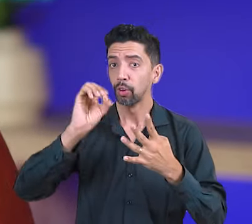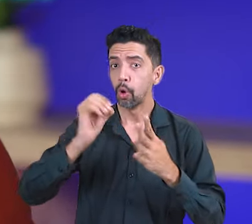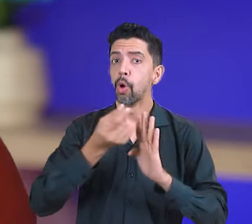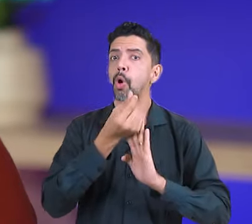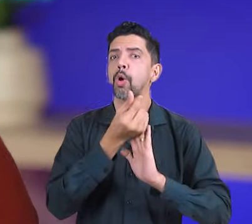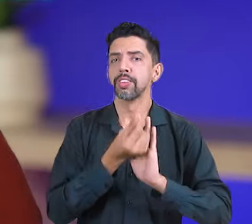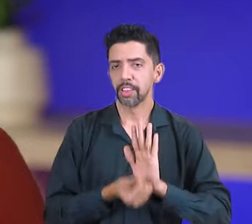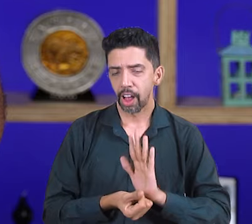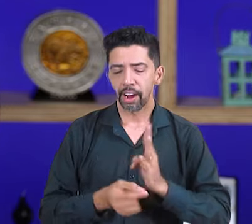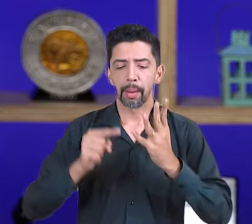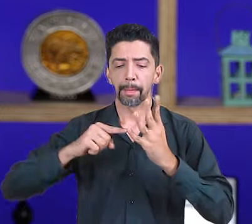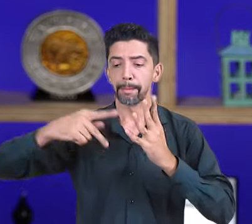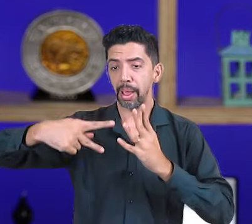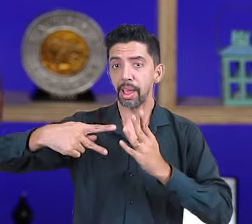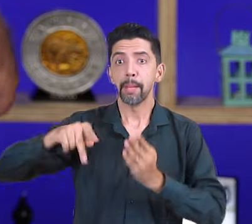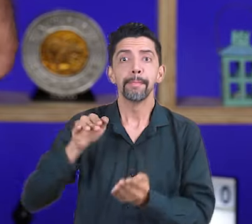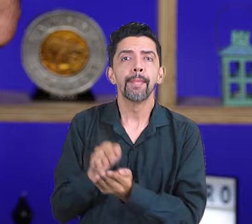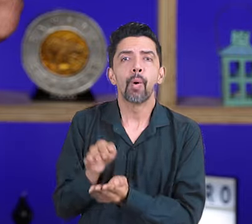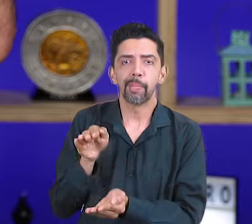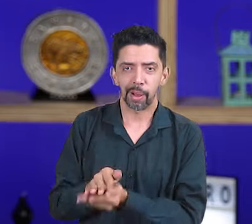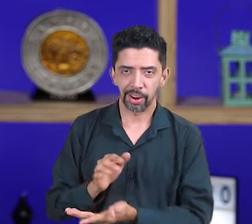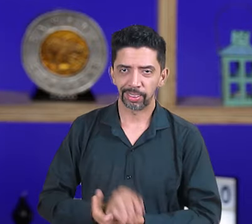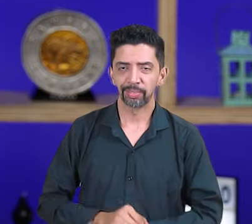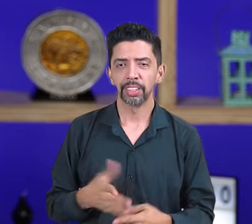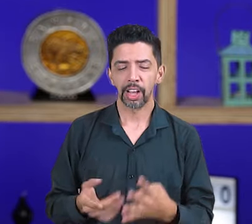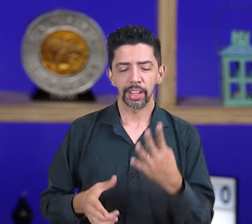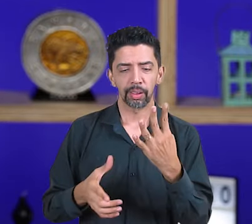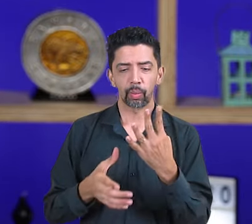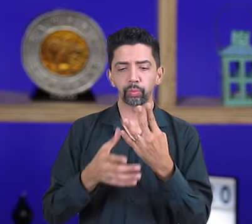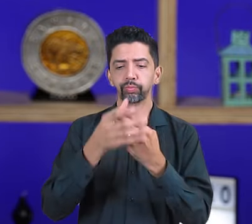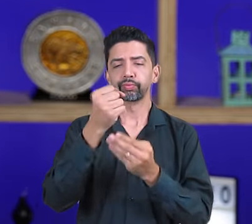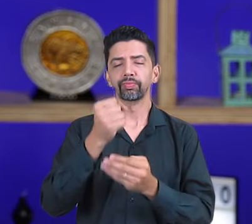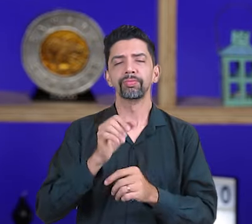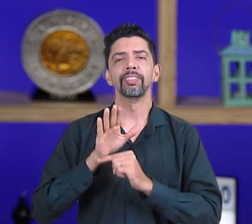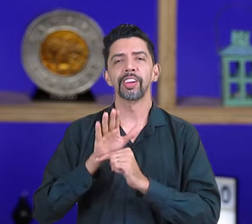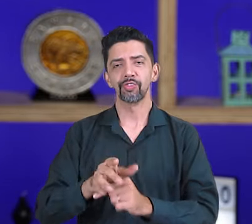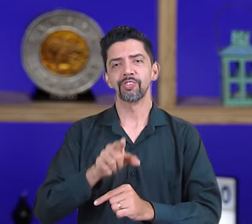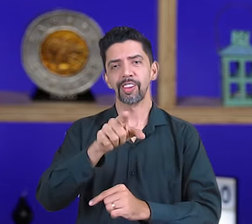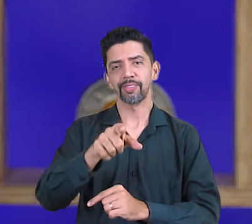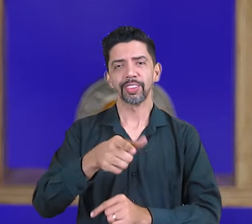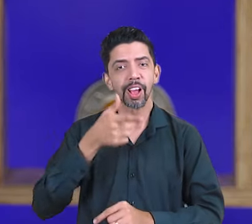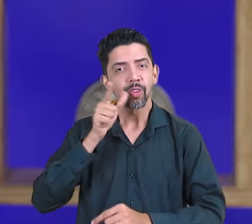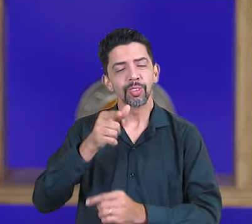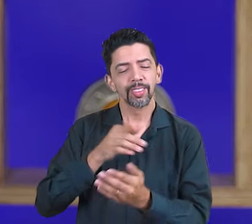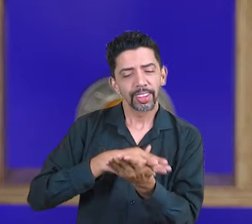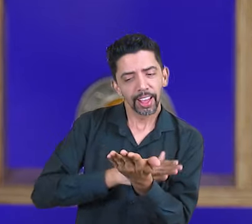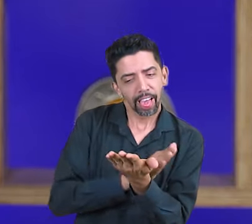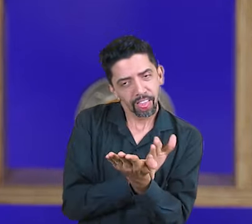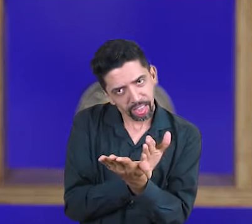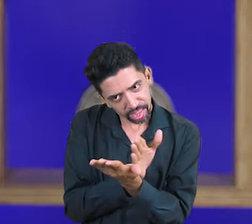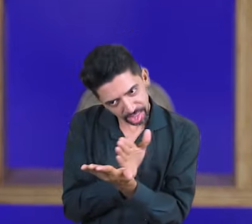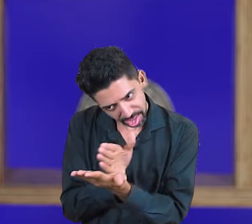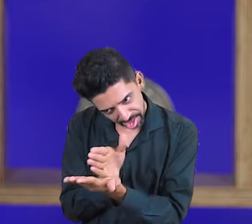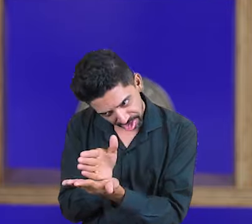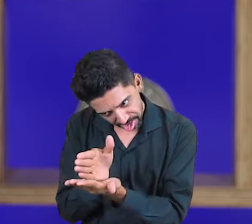e poupar. Quatro pilares que realmente vão colocar você na trilha